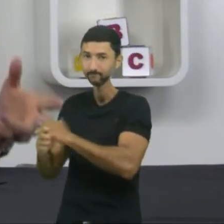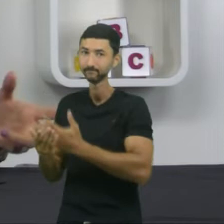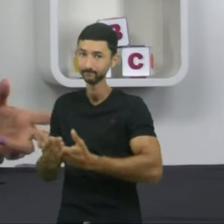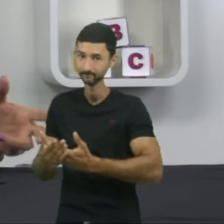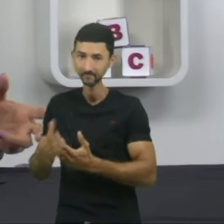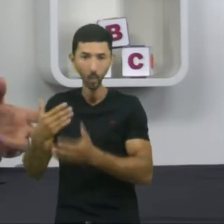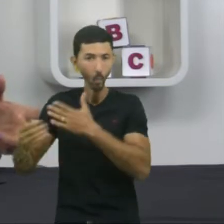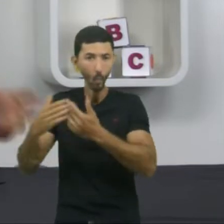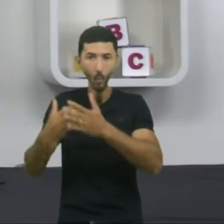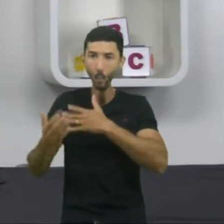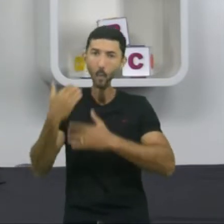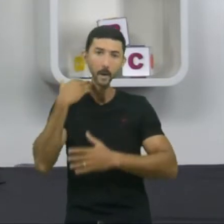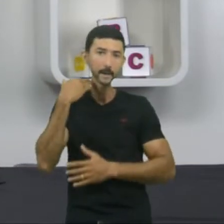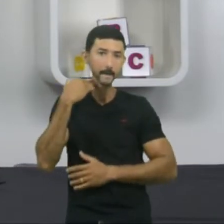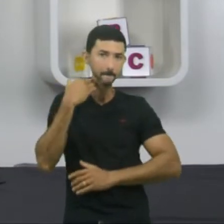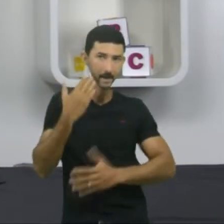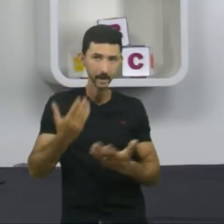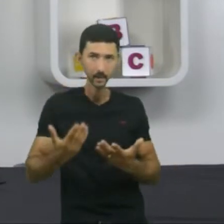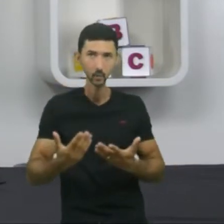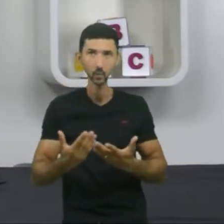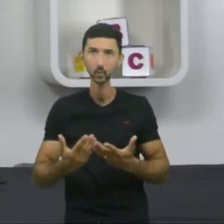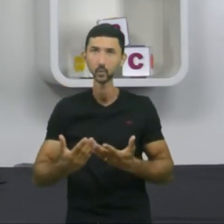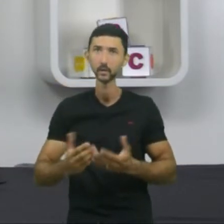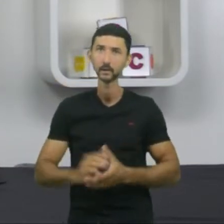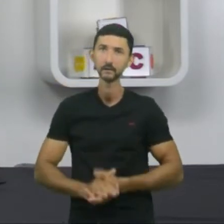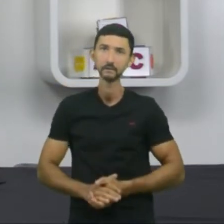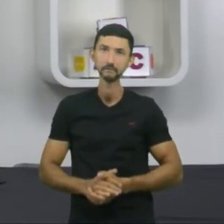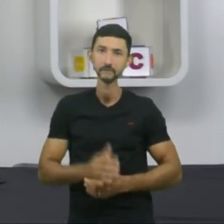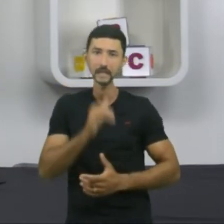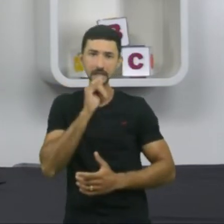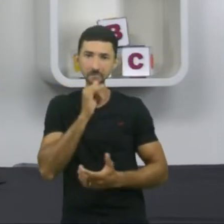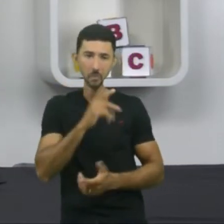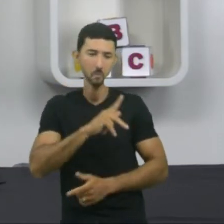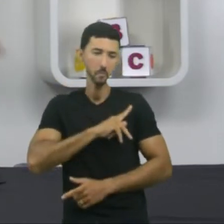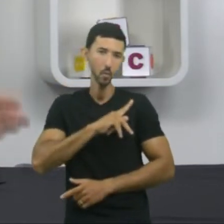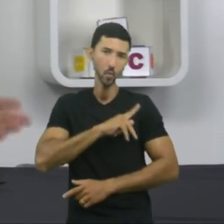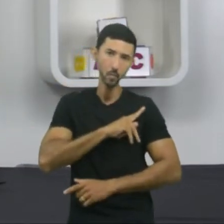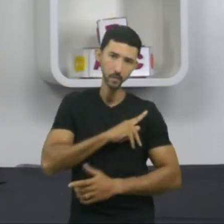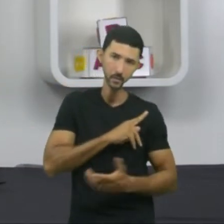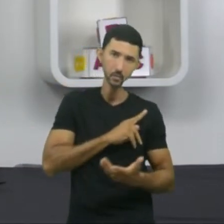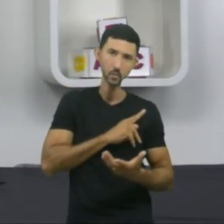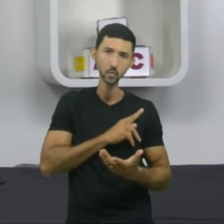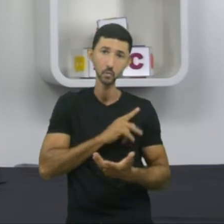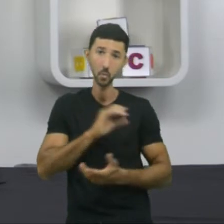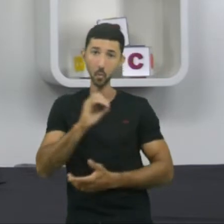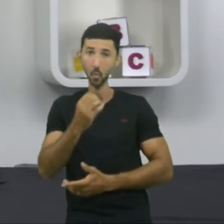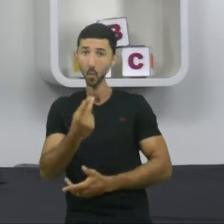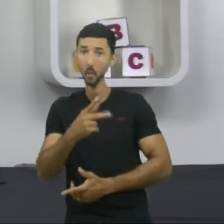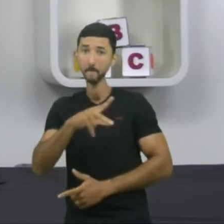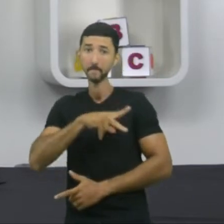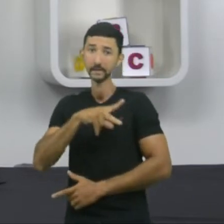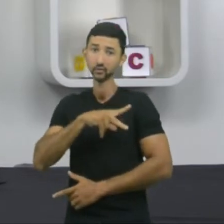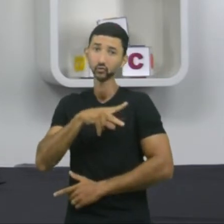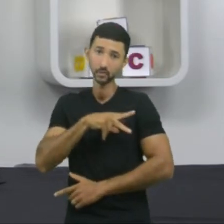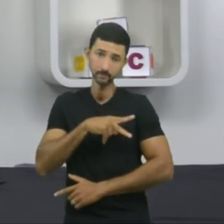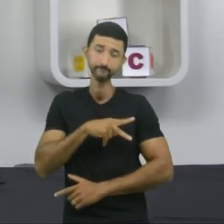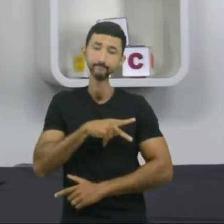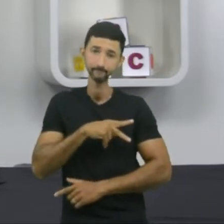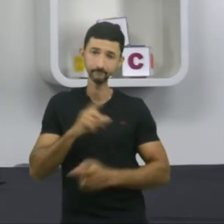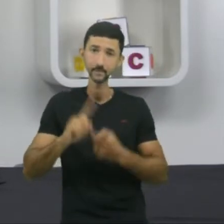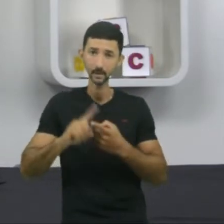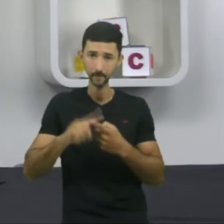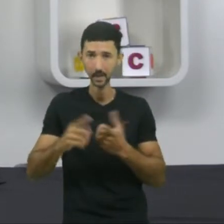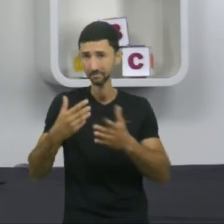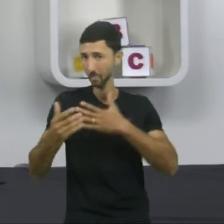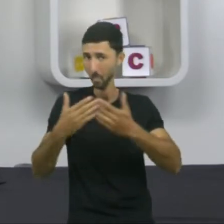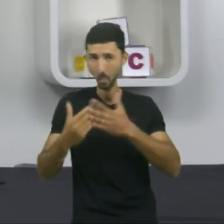em qualquer banco, não é somente num banco público, pode ser num banco privado também. Você pode abrir